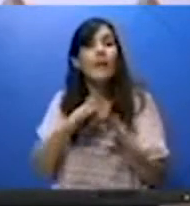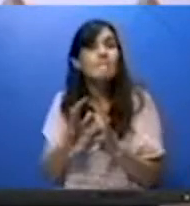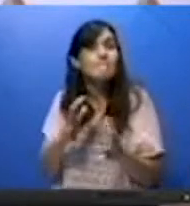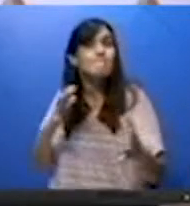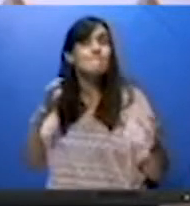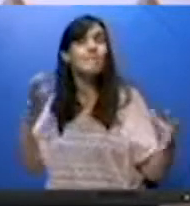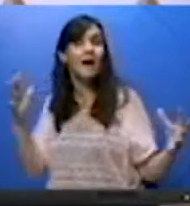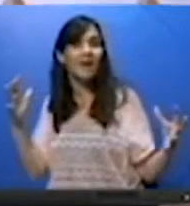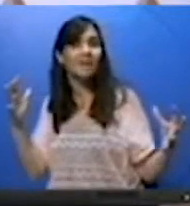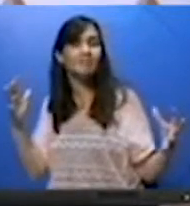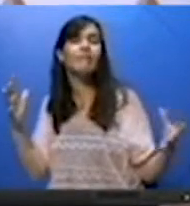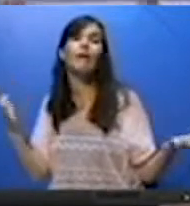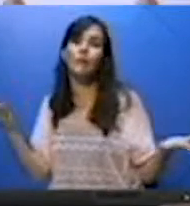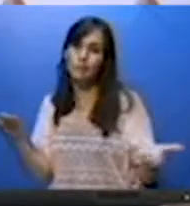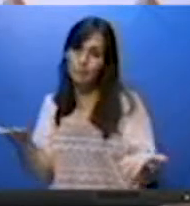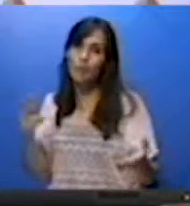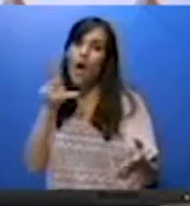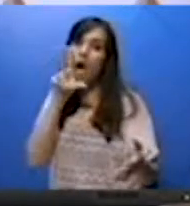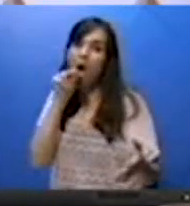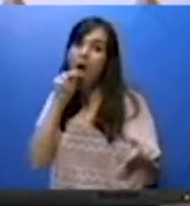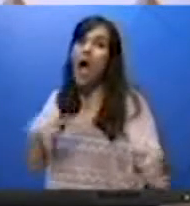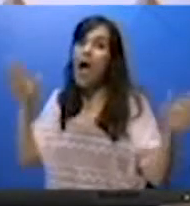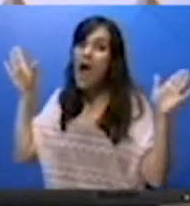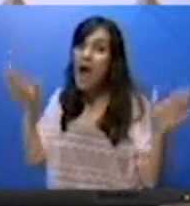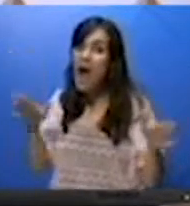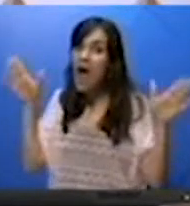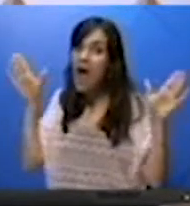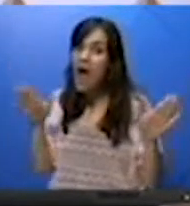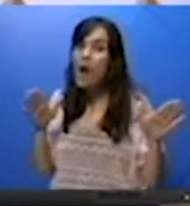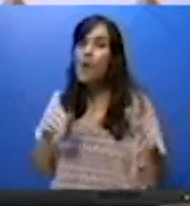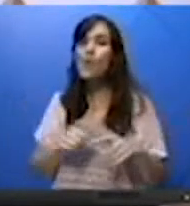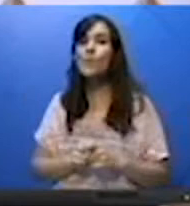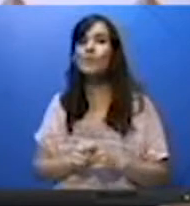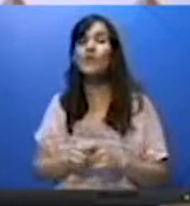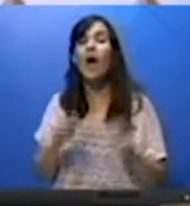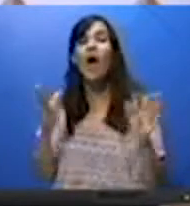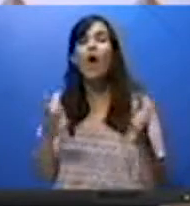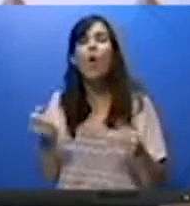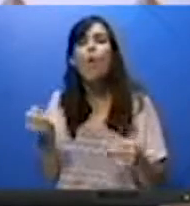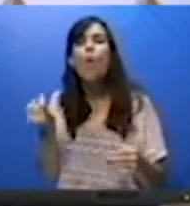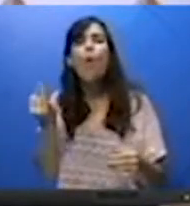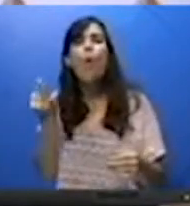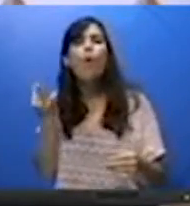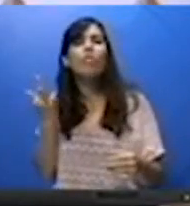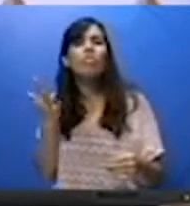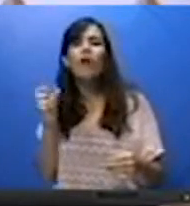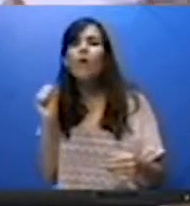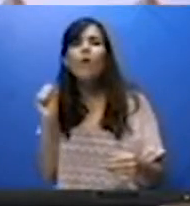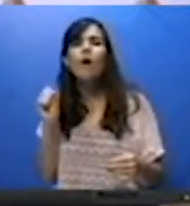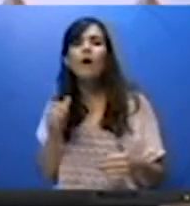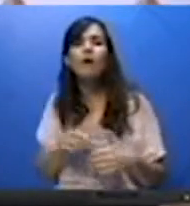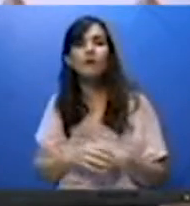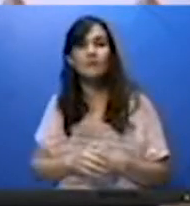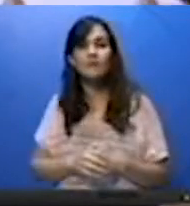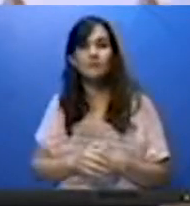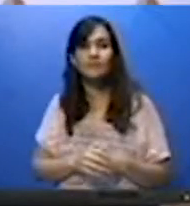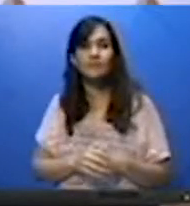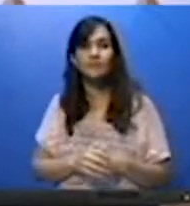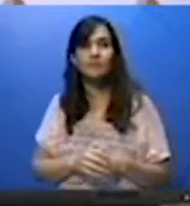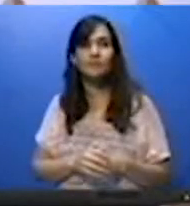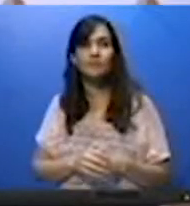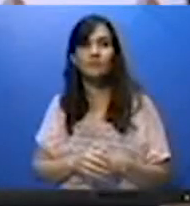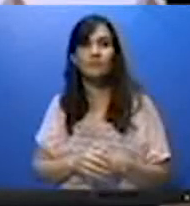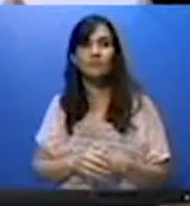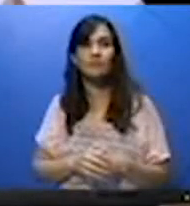olhar a torta é o tá é ganso então agora vamos contar a ele pede para criança com tá